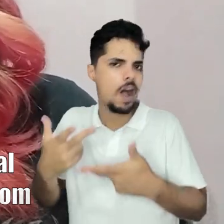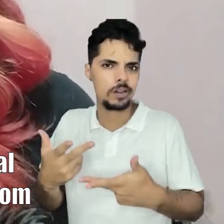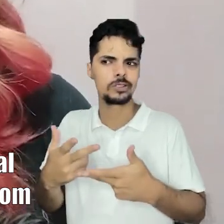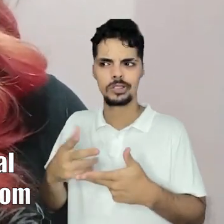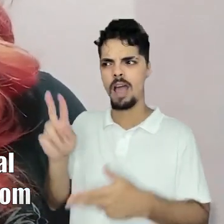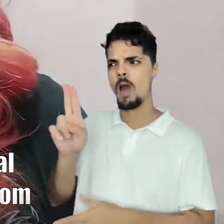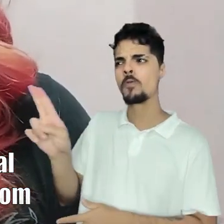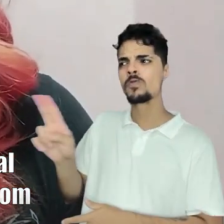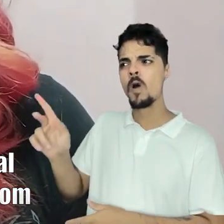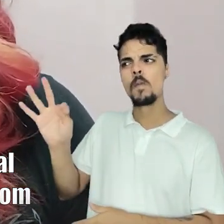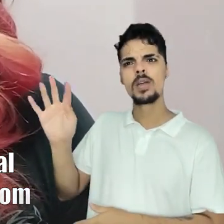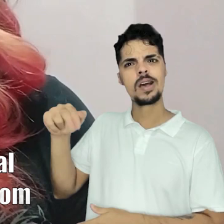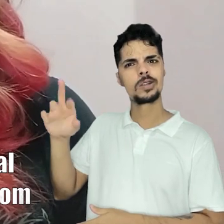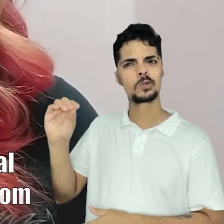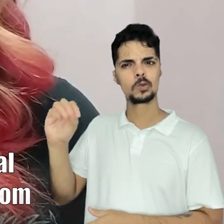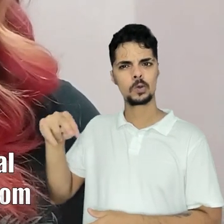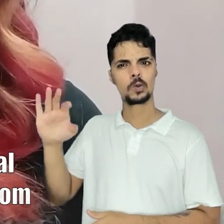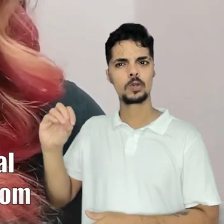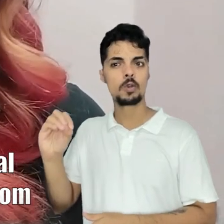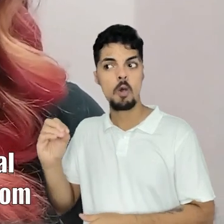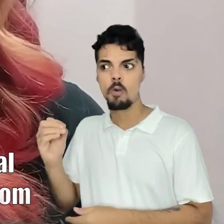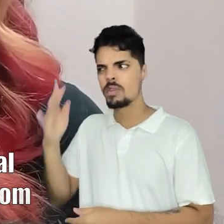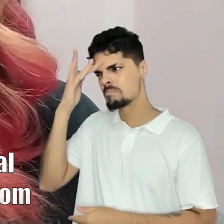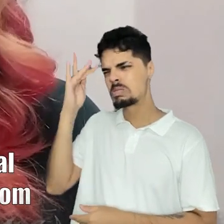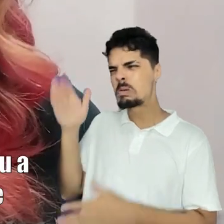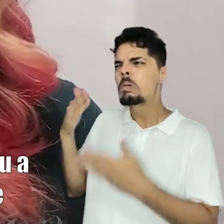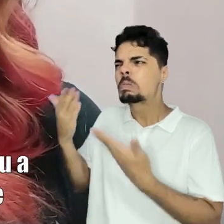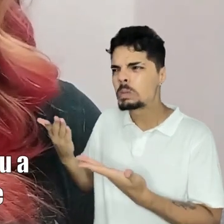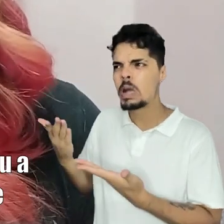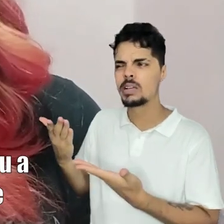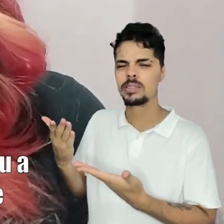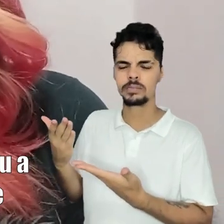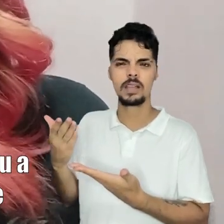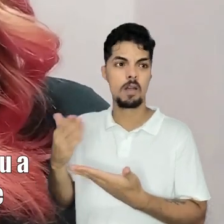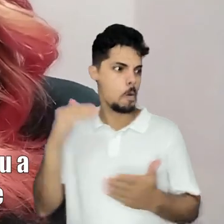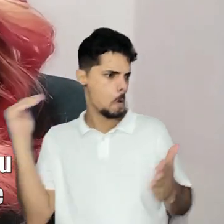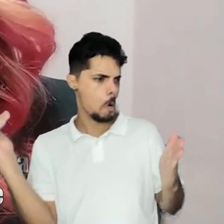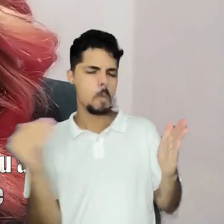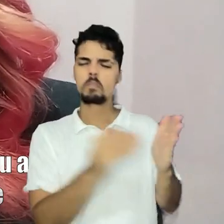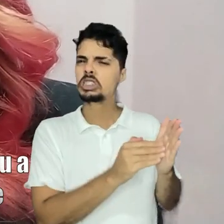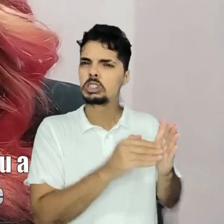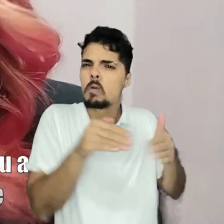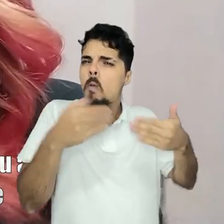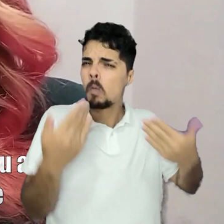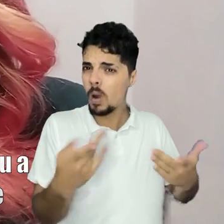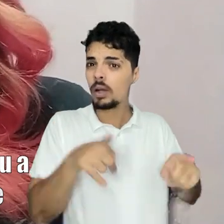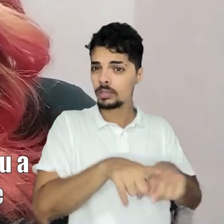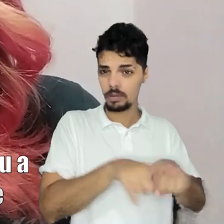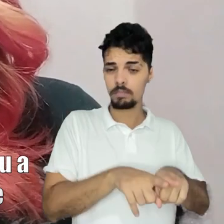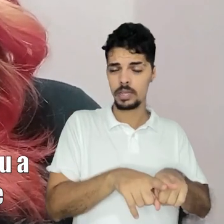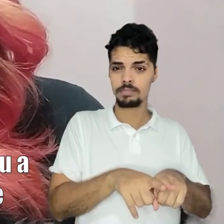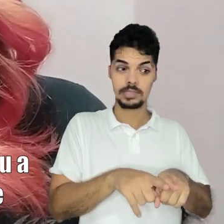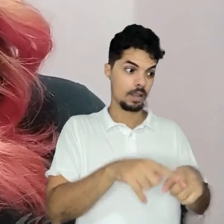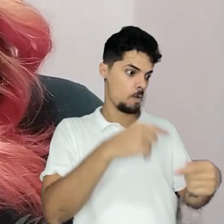independência, por que ele tinha tal opinião, o que ele queria alcançar com essa obra e o que de fato ele chegou a alcançar. Seria como